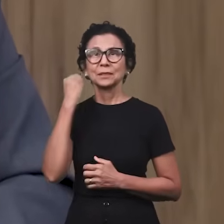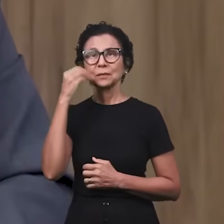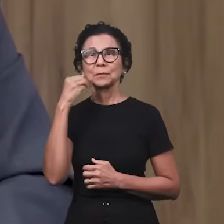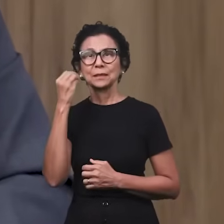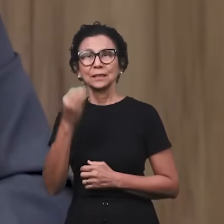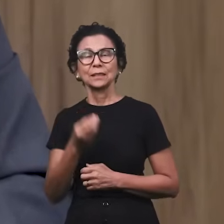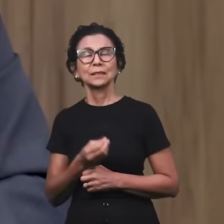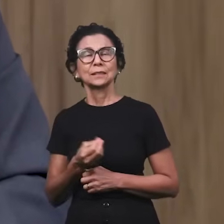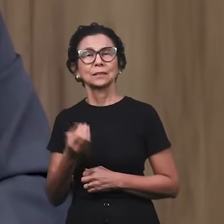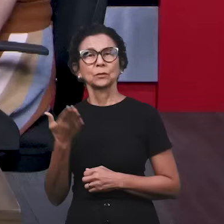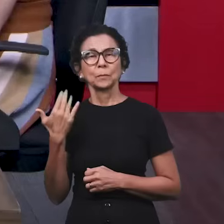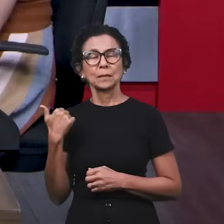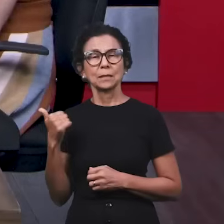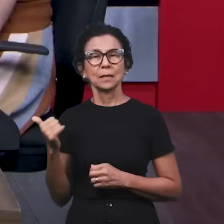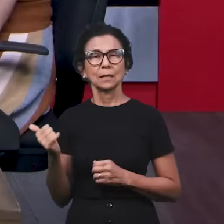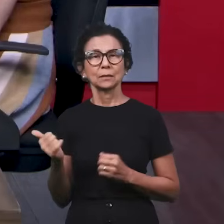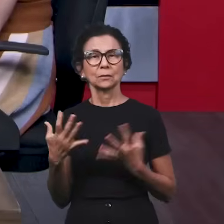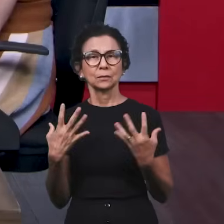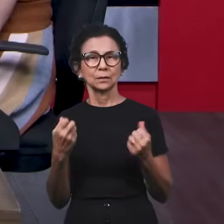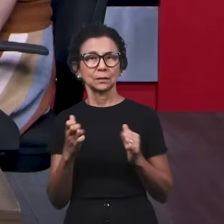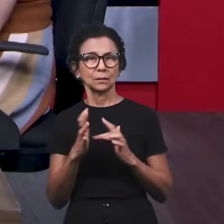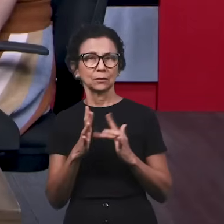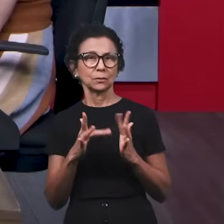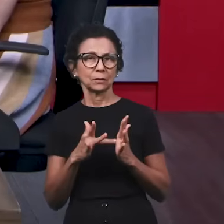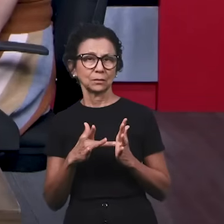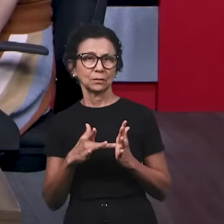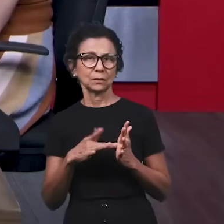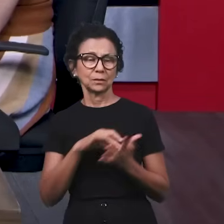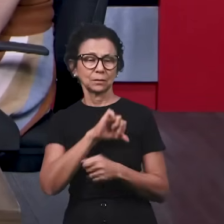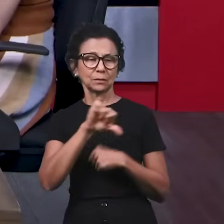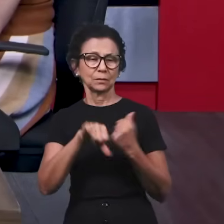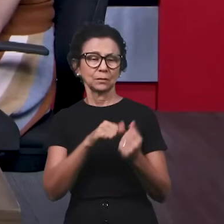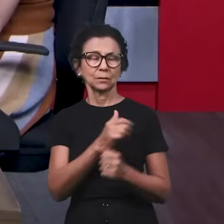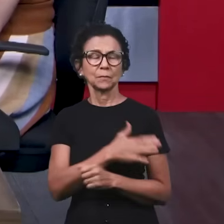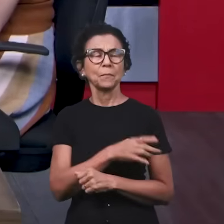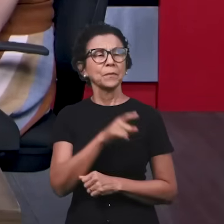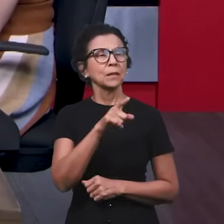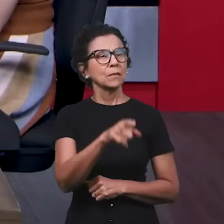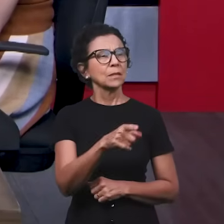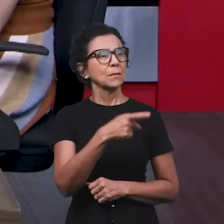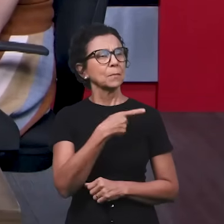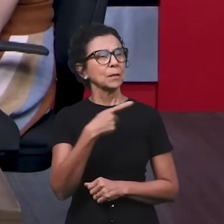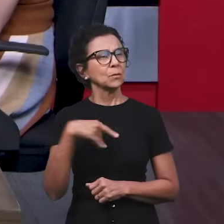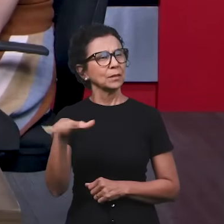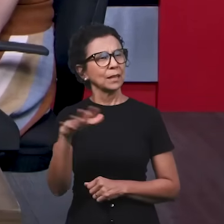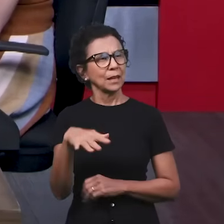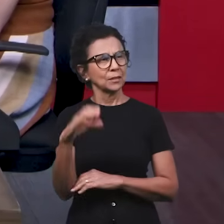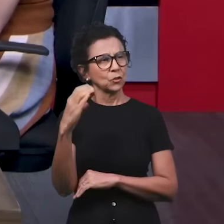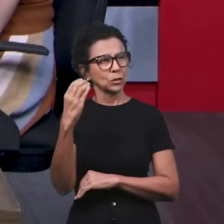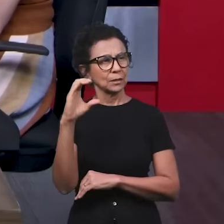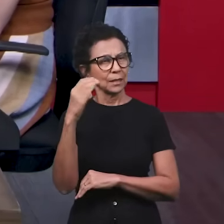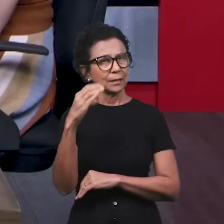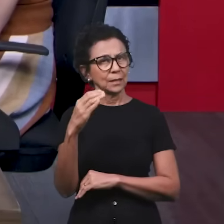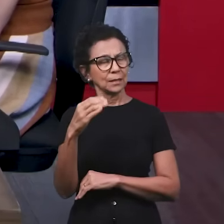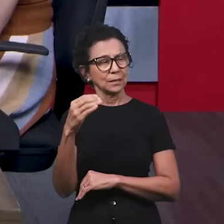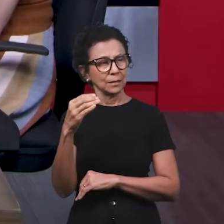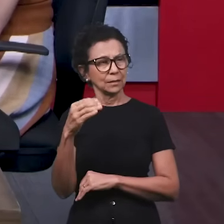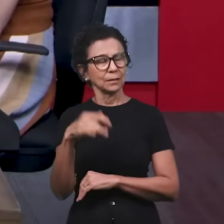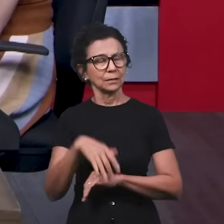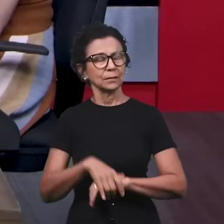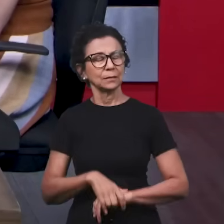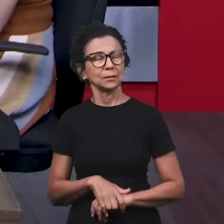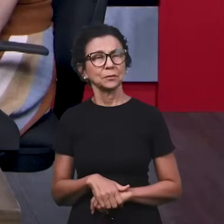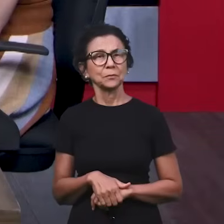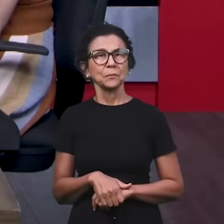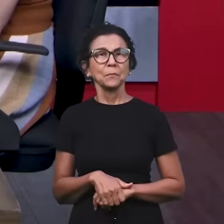nossa experiência aí de conversão, né? O senhor já foi pastor ali na área de Cariacica, não é? E agora o senhor